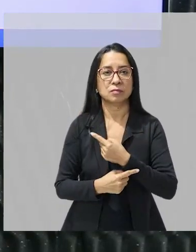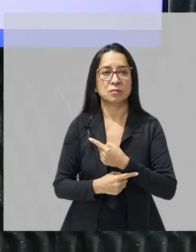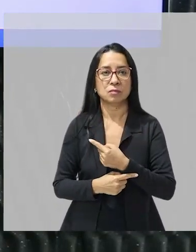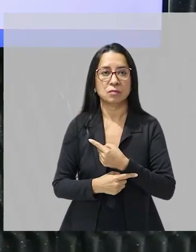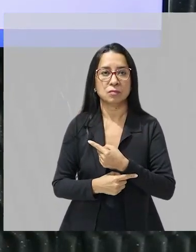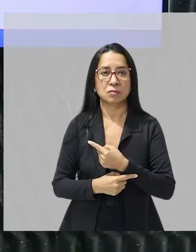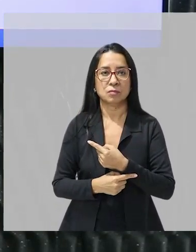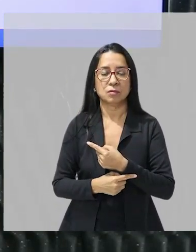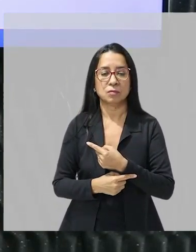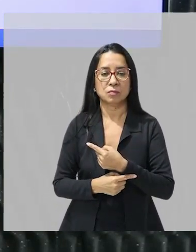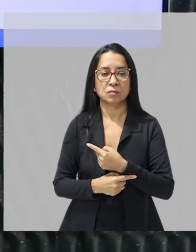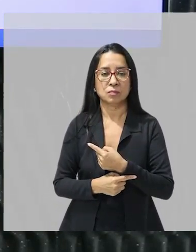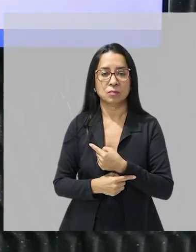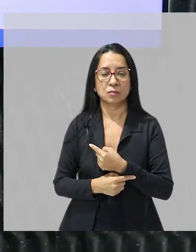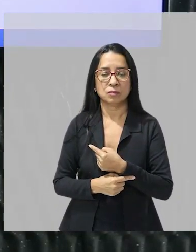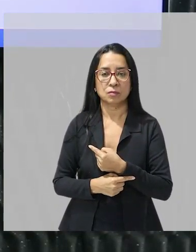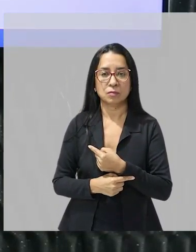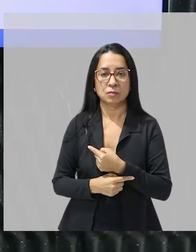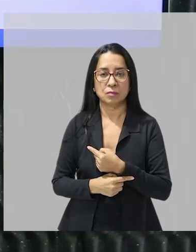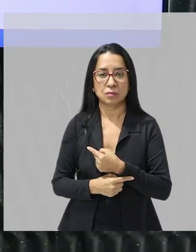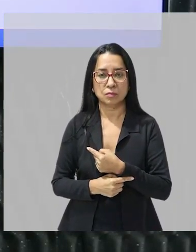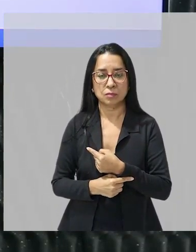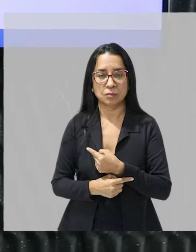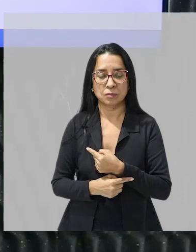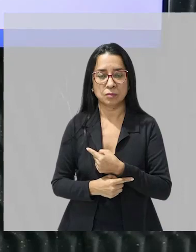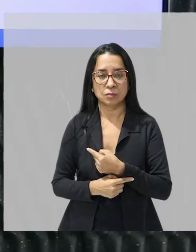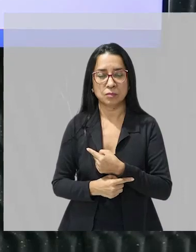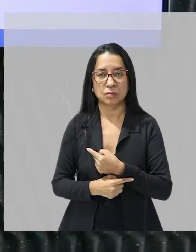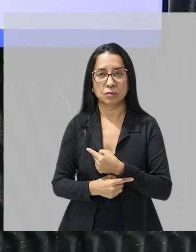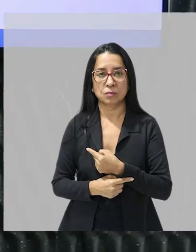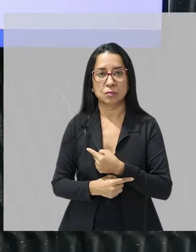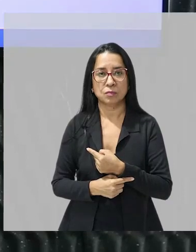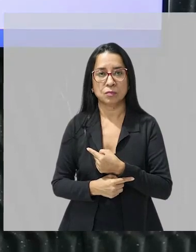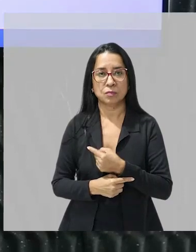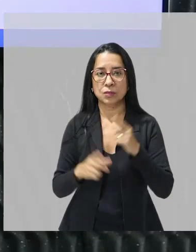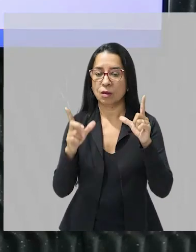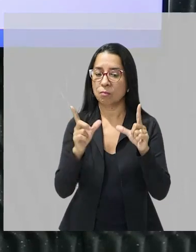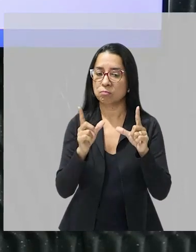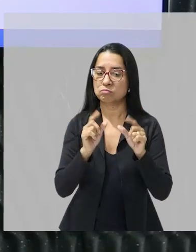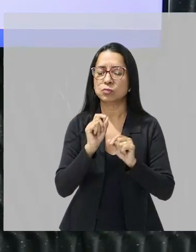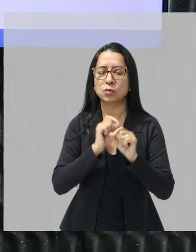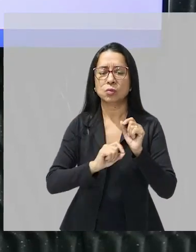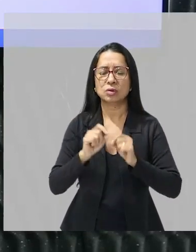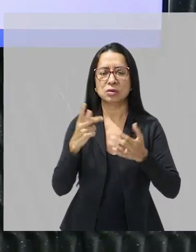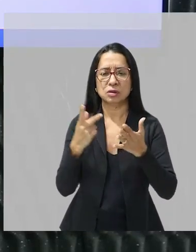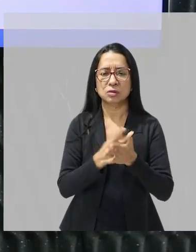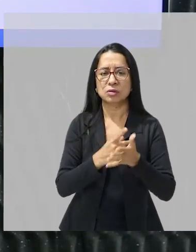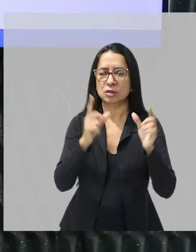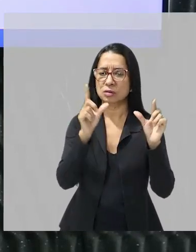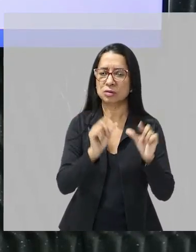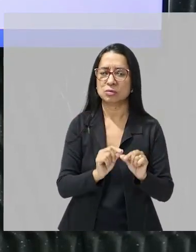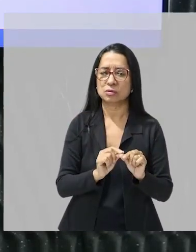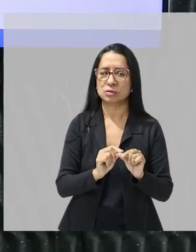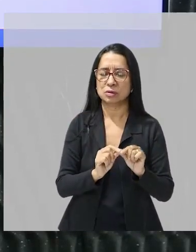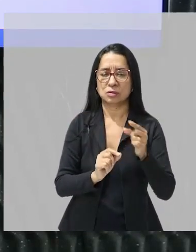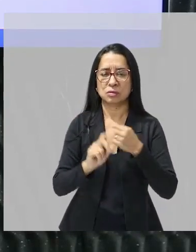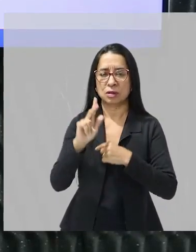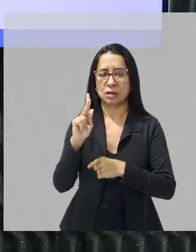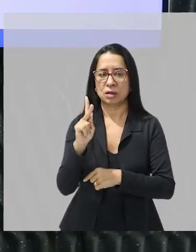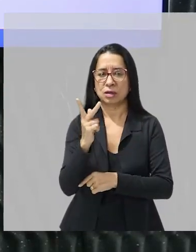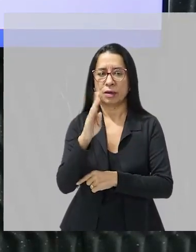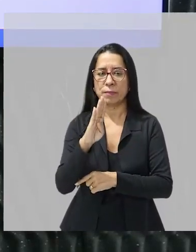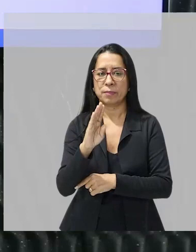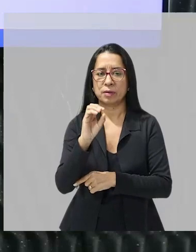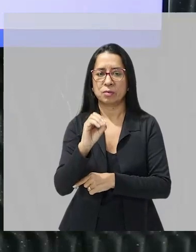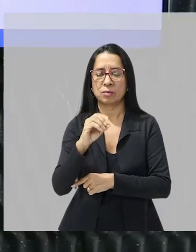nessas regiões em que acontece uma diminuição da hemoglobina oxigenada? Então, vamos só